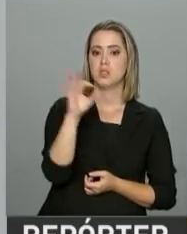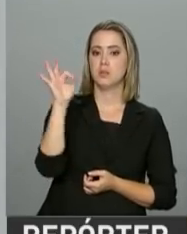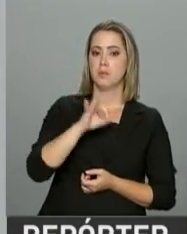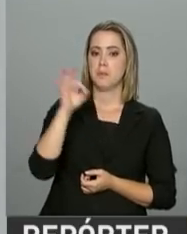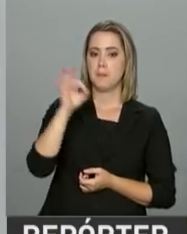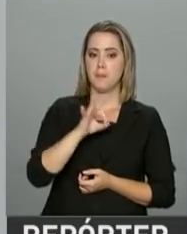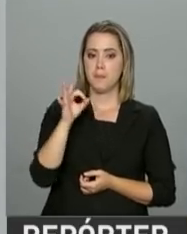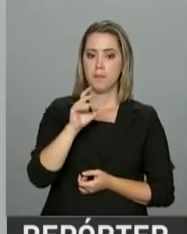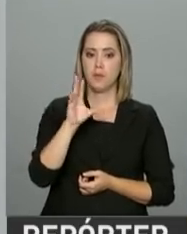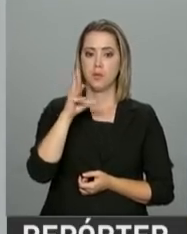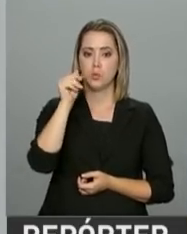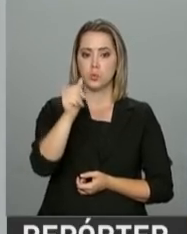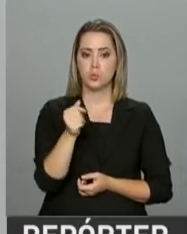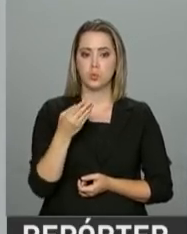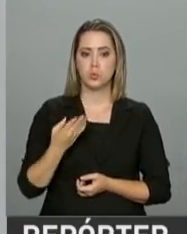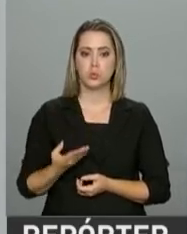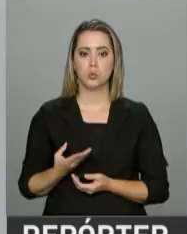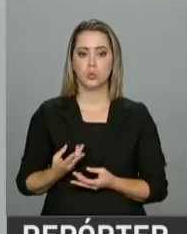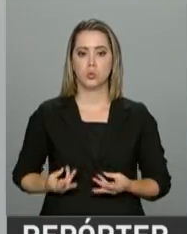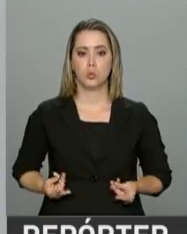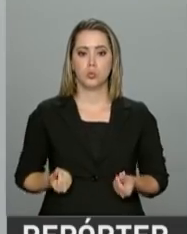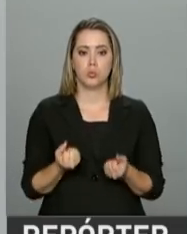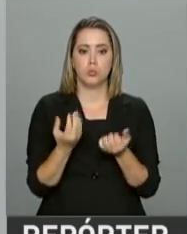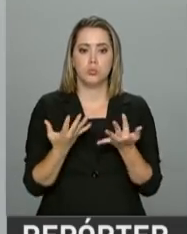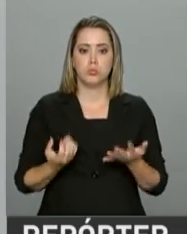55% de tudo isso